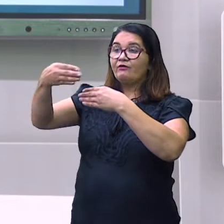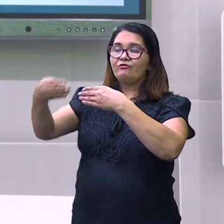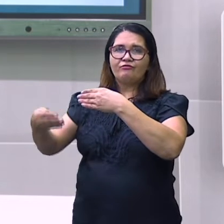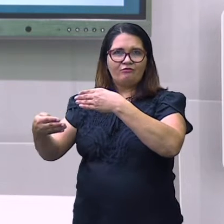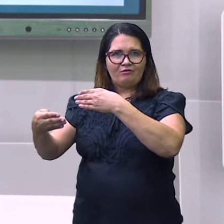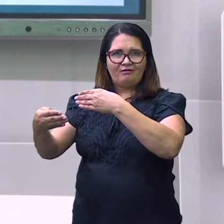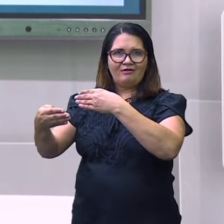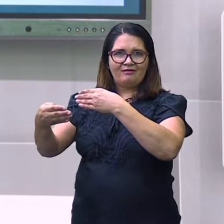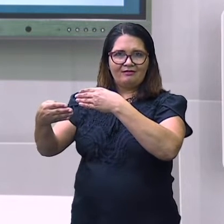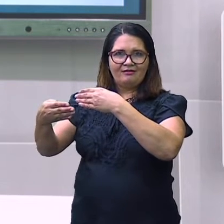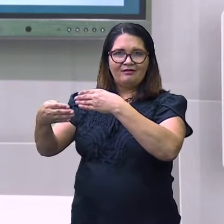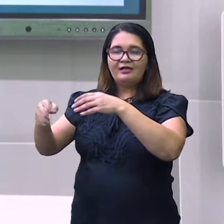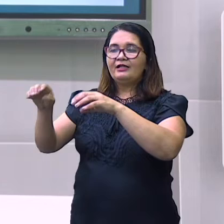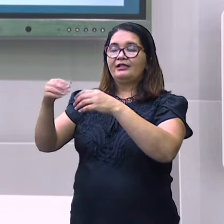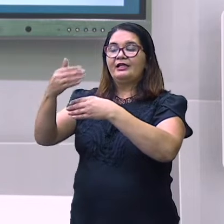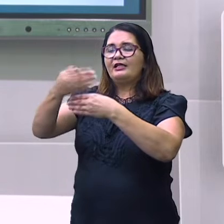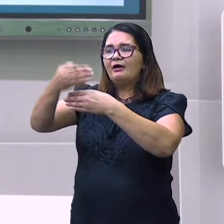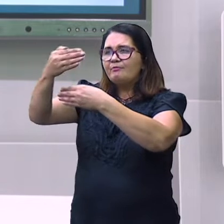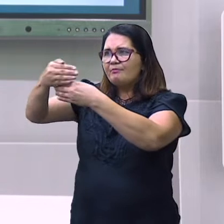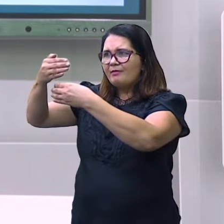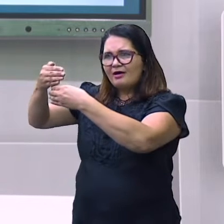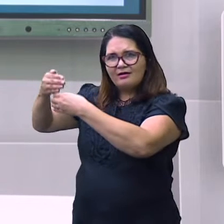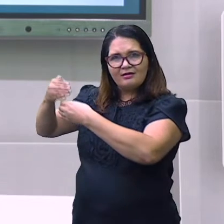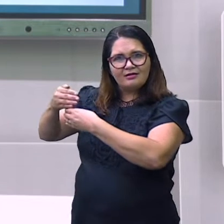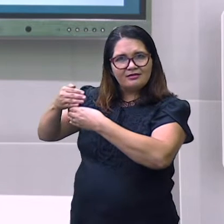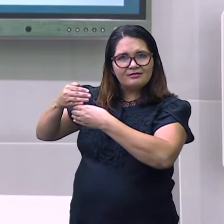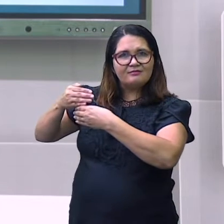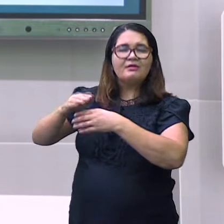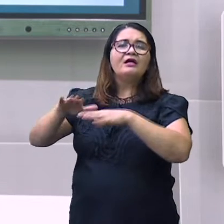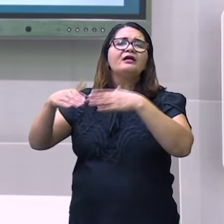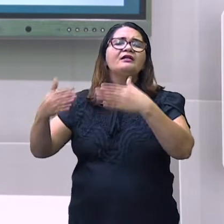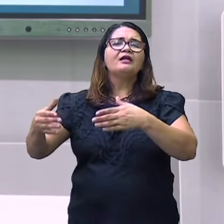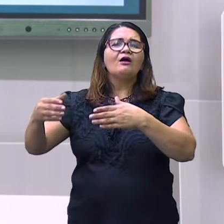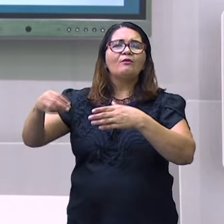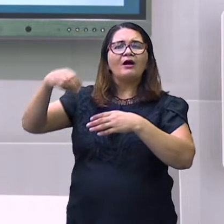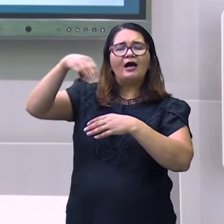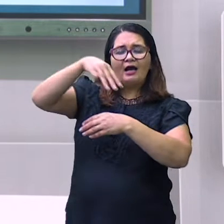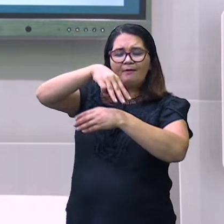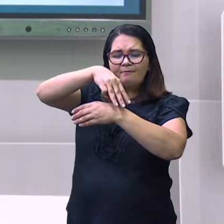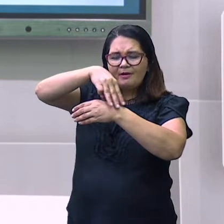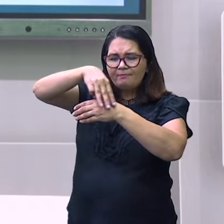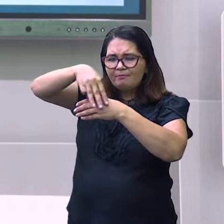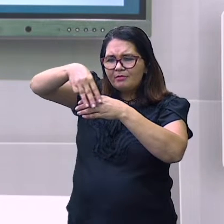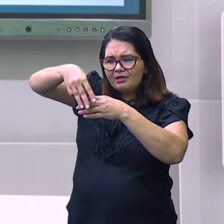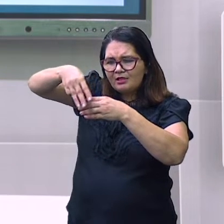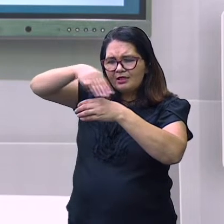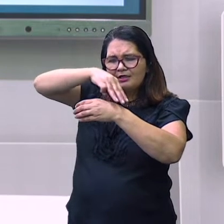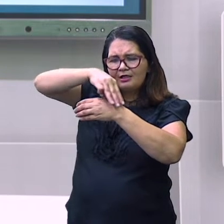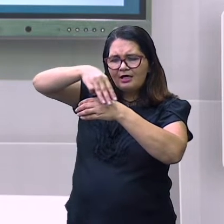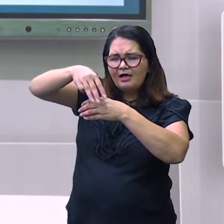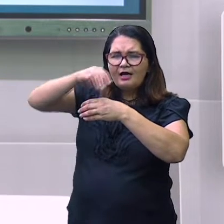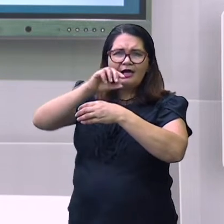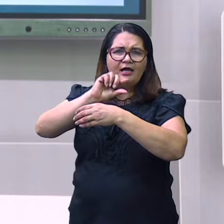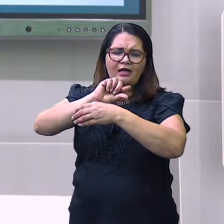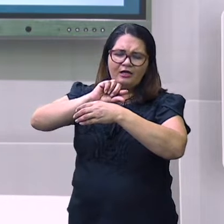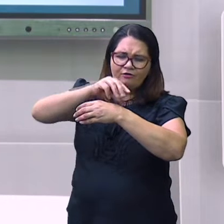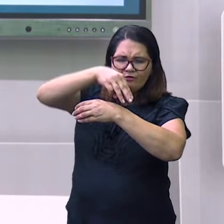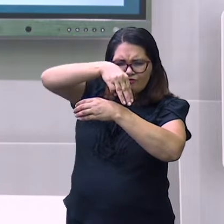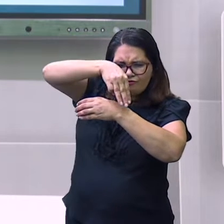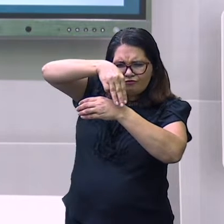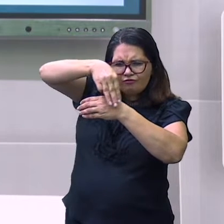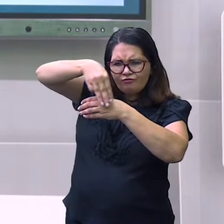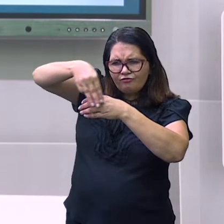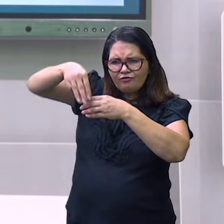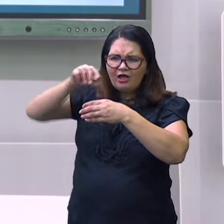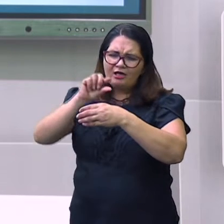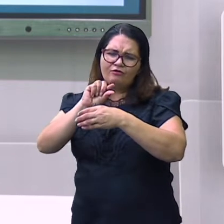um pouquinho mais fina. Então, você vai fazer lá a minhoquinha, vai, ó, afinando, né?